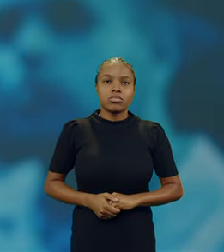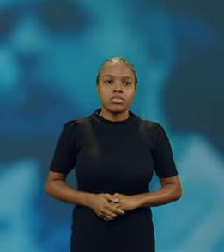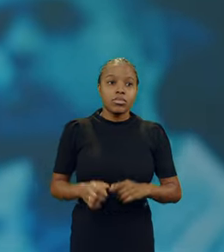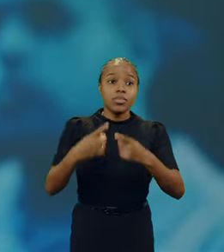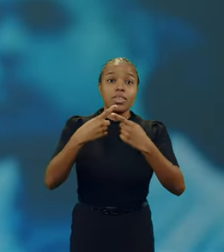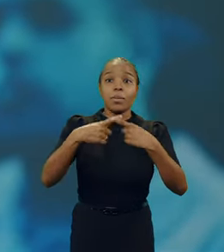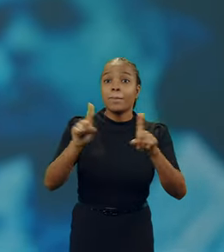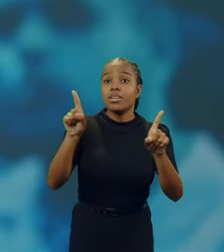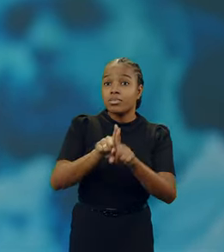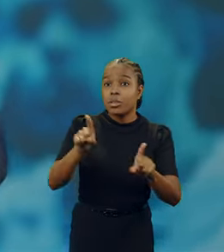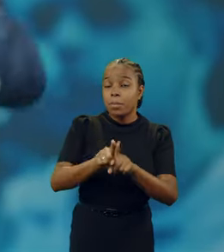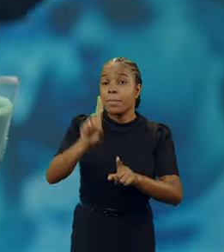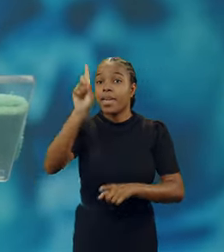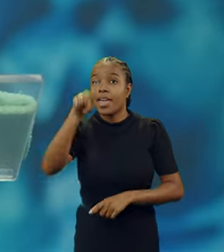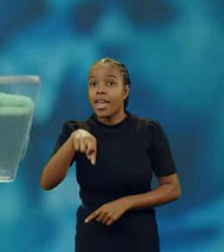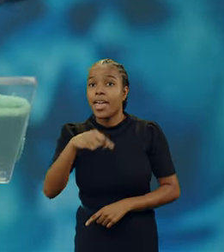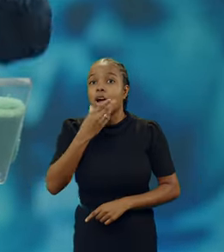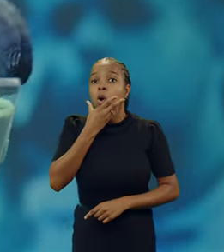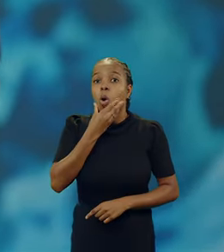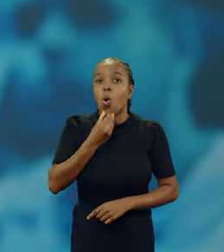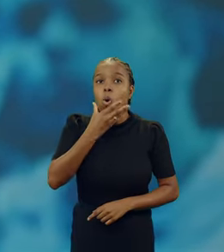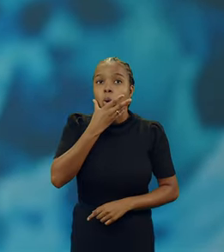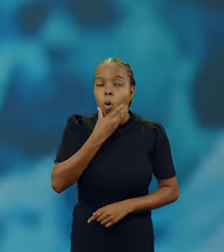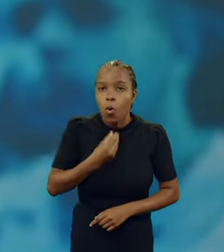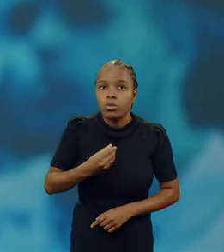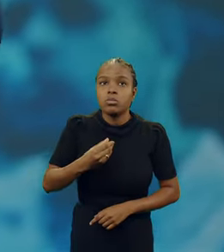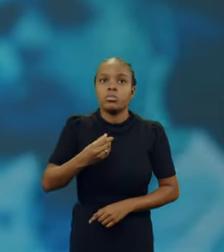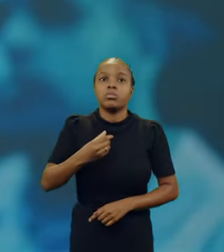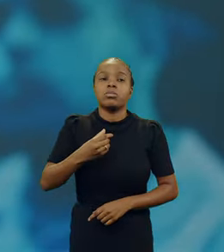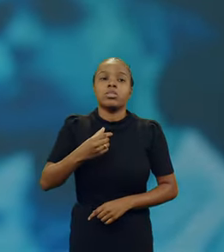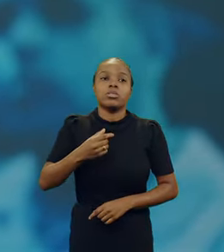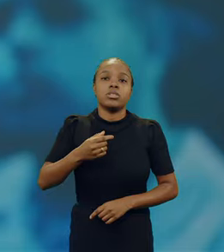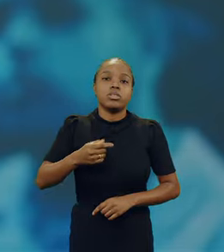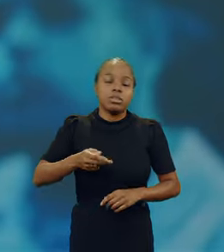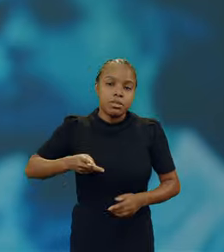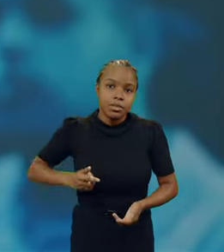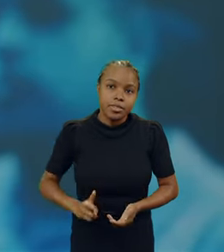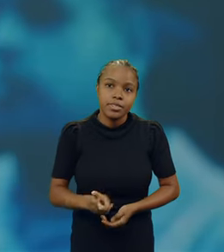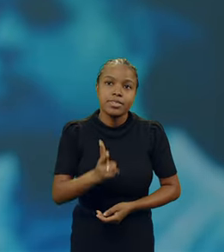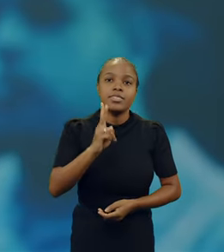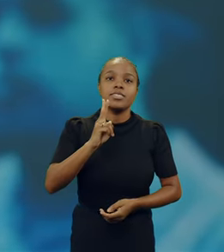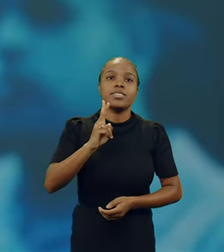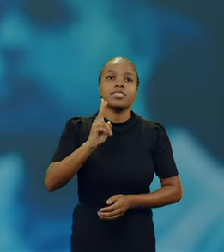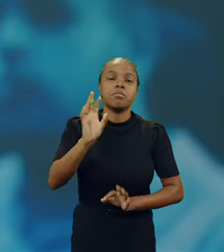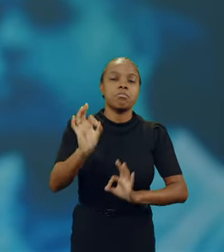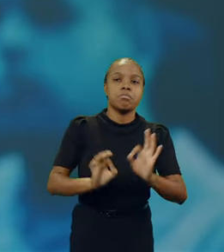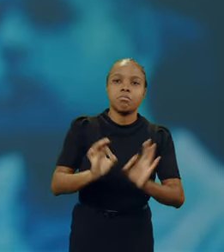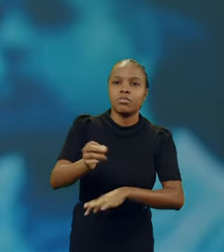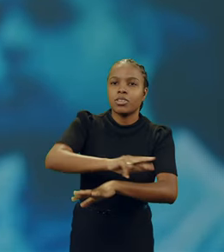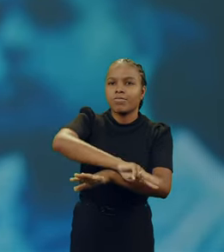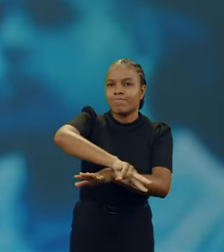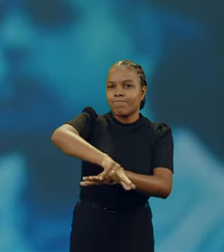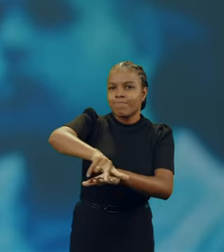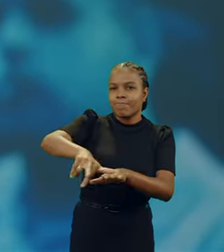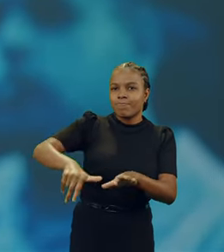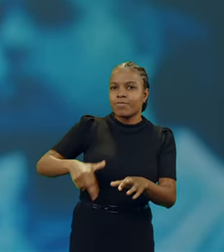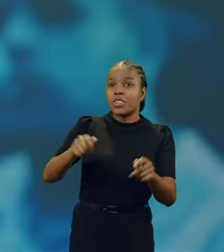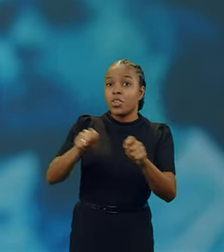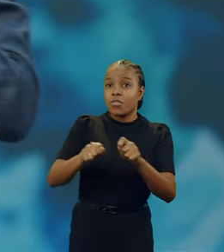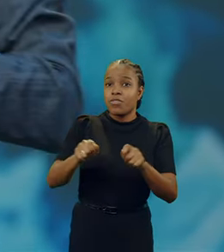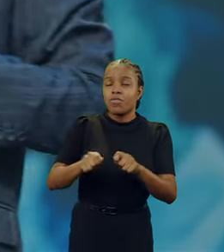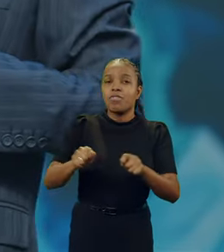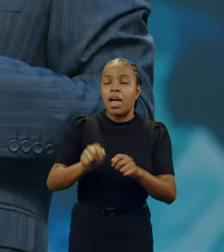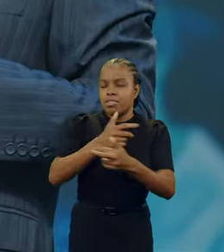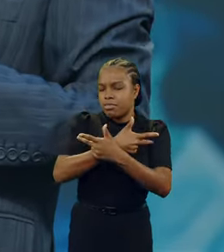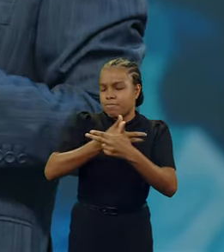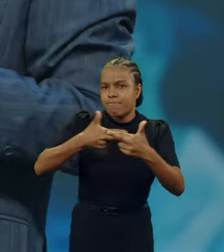Mas são aqueles que estão em plena atividade em prol do reino. E muitos